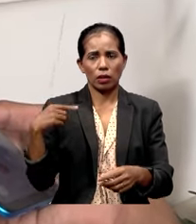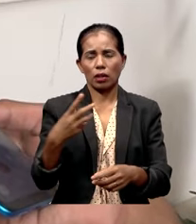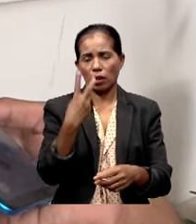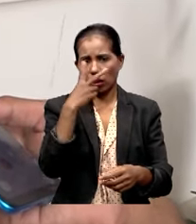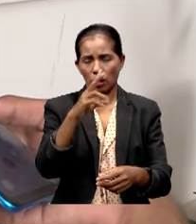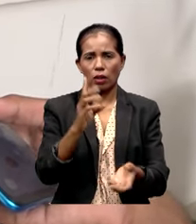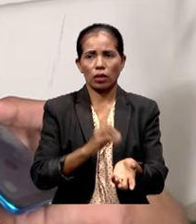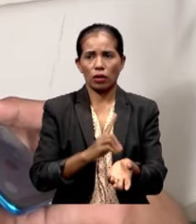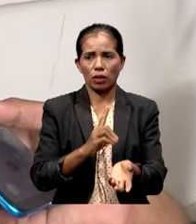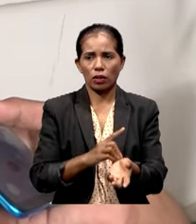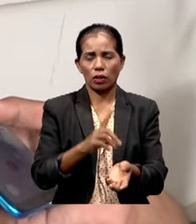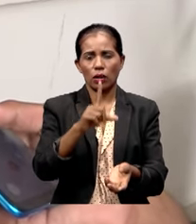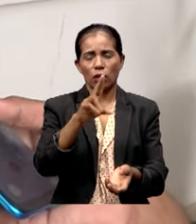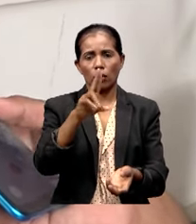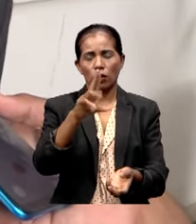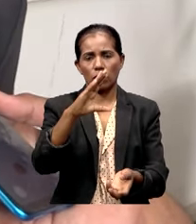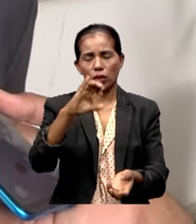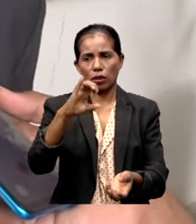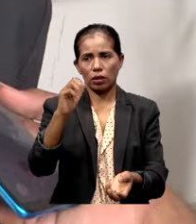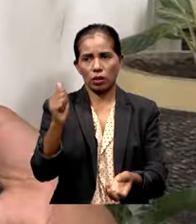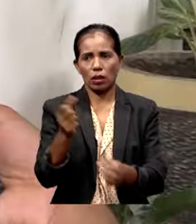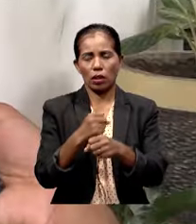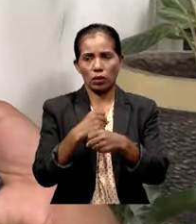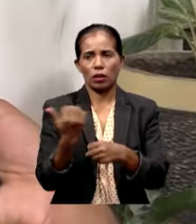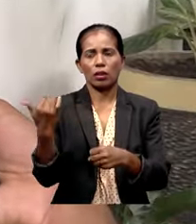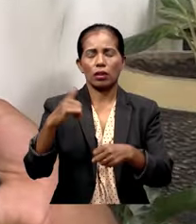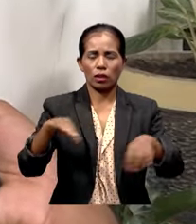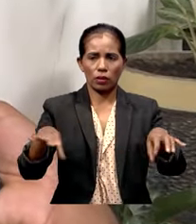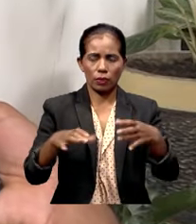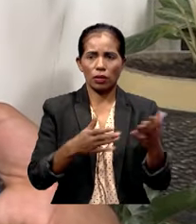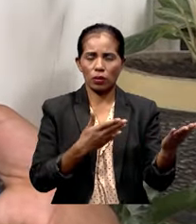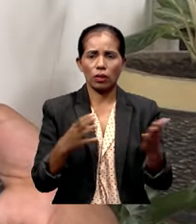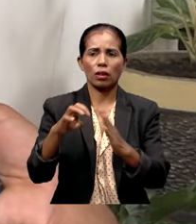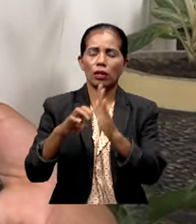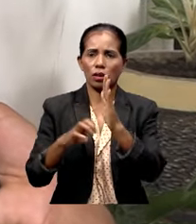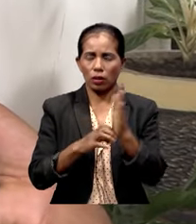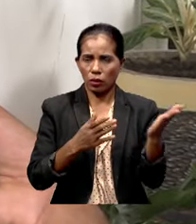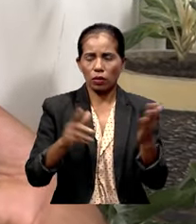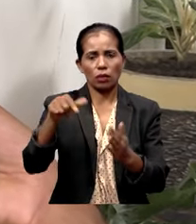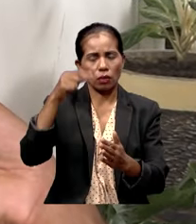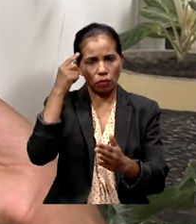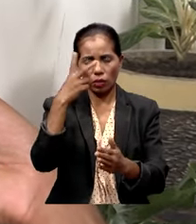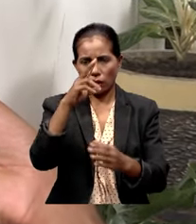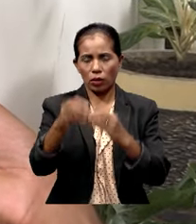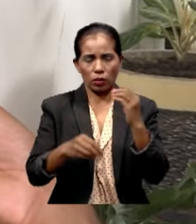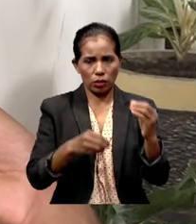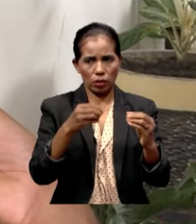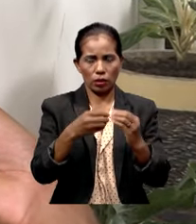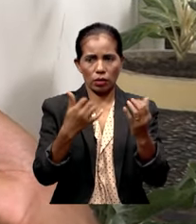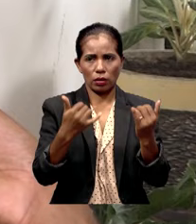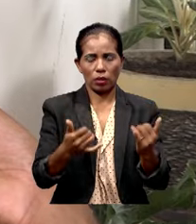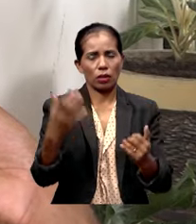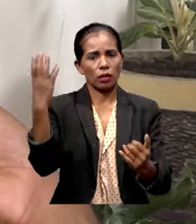doutora Lúcia Lobato alava ni serviço em nome estado em nome governo central hare situação e ia enclave